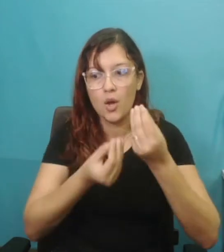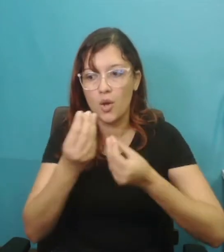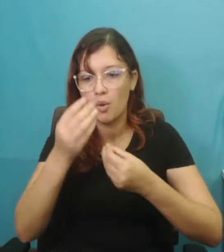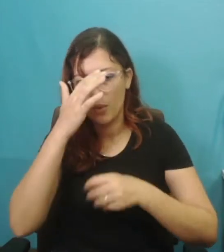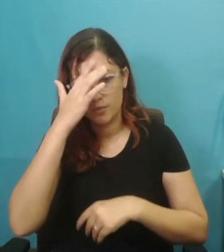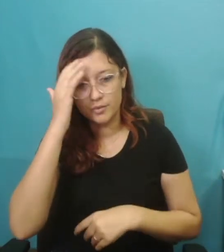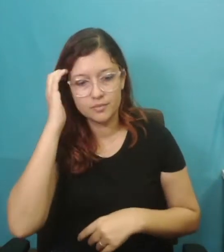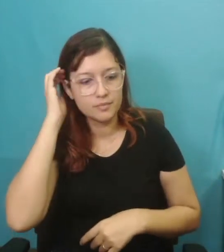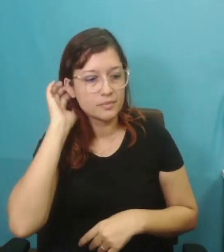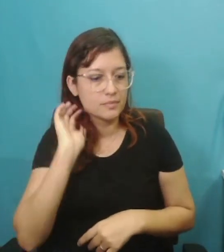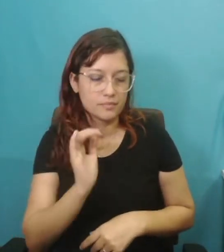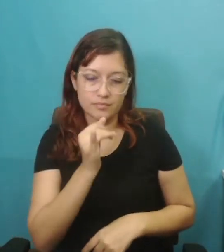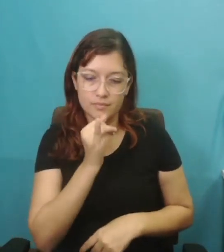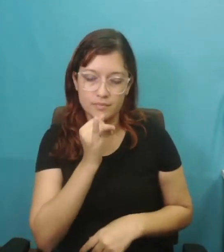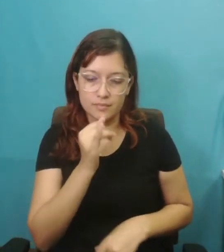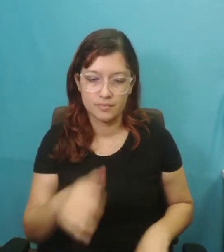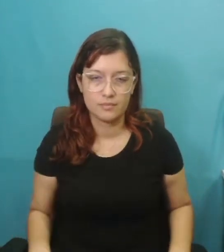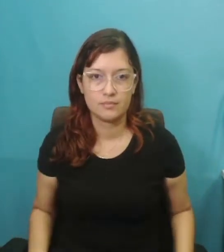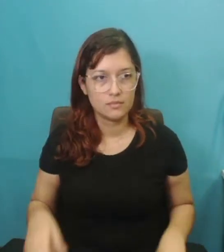mola.